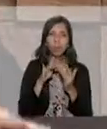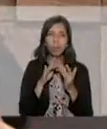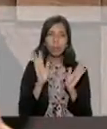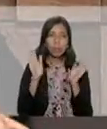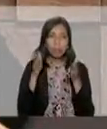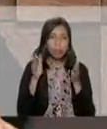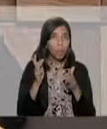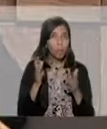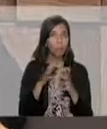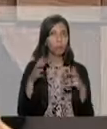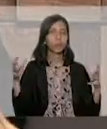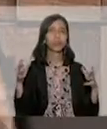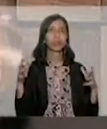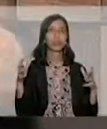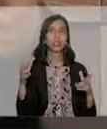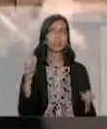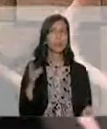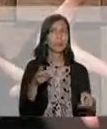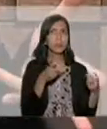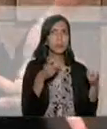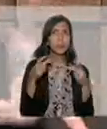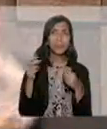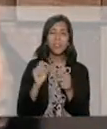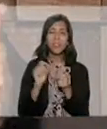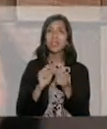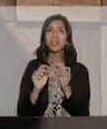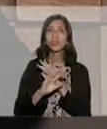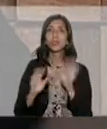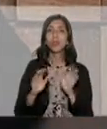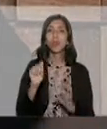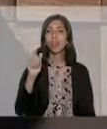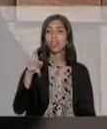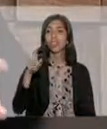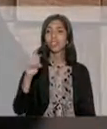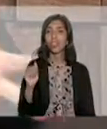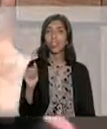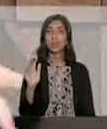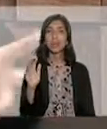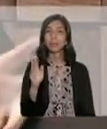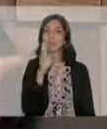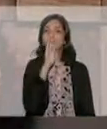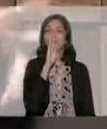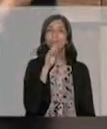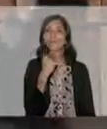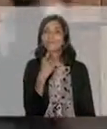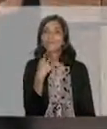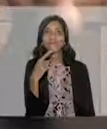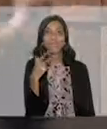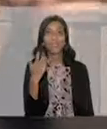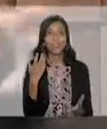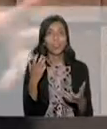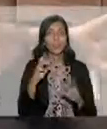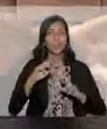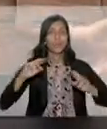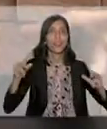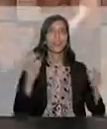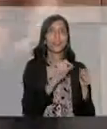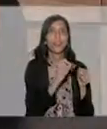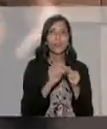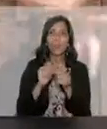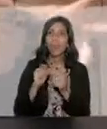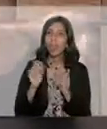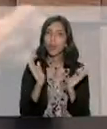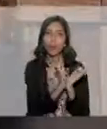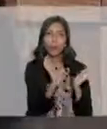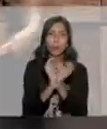ficar só, senão eu percebi que eu ficaria só fazendo Angélica. Eu sempre fui muito inquieta, até hoje eu fico querendo fazer coisas diferentes,